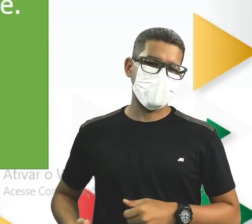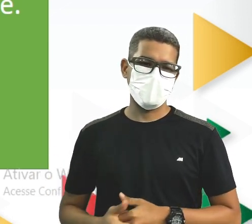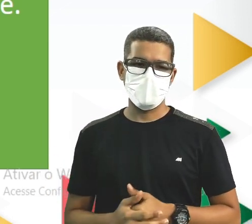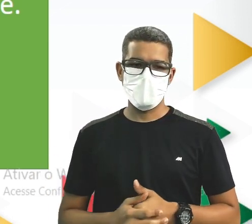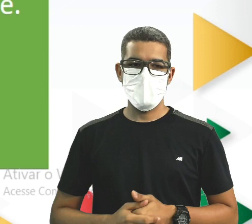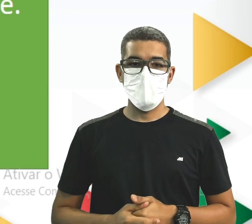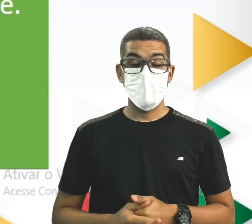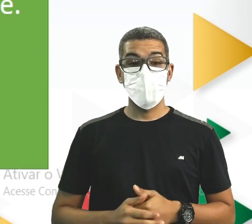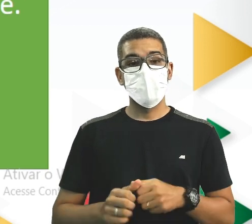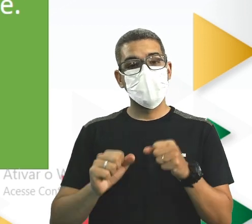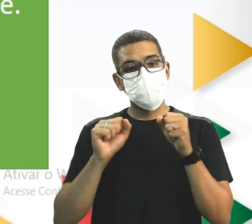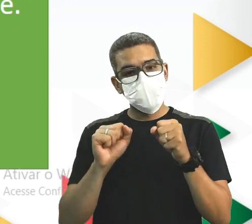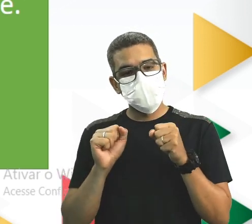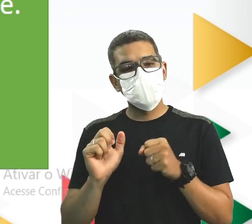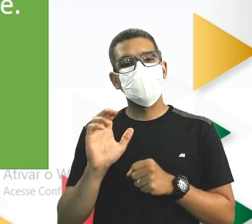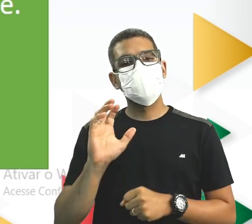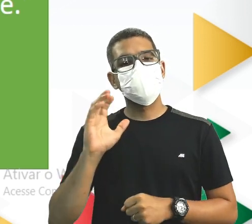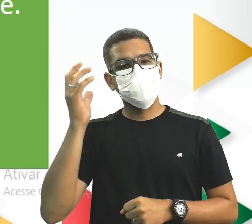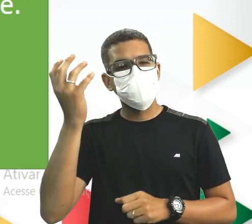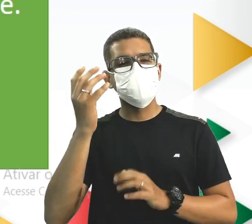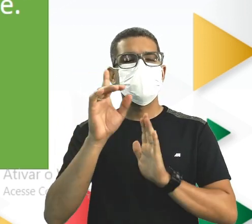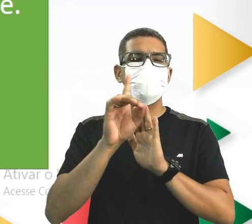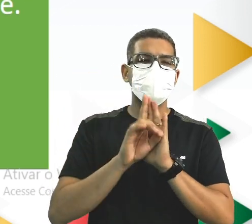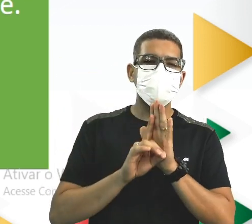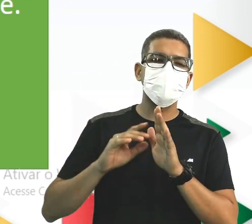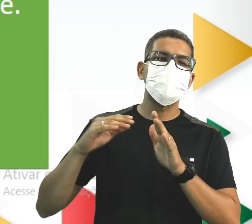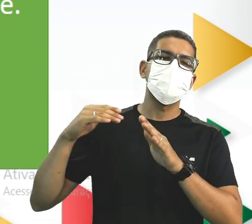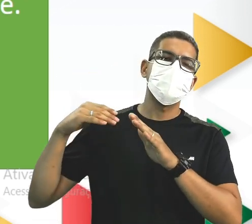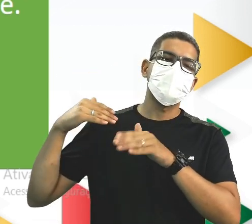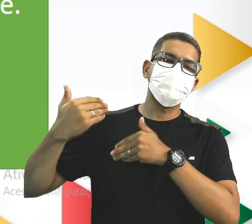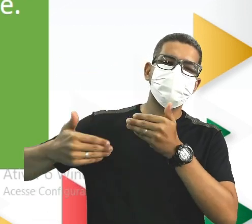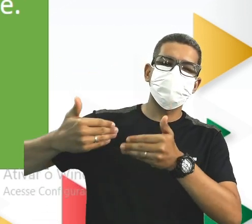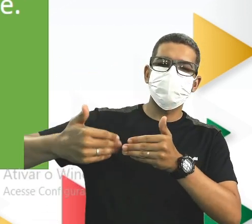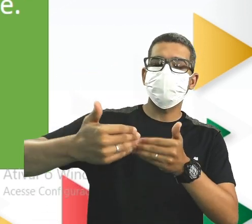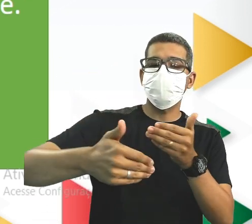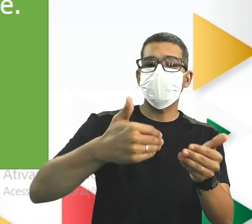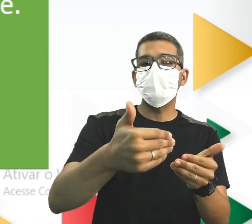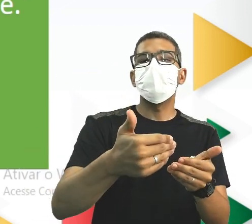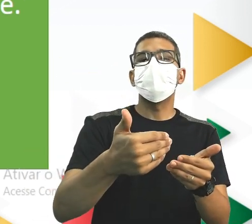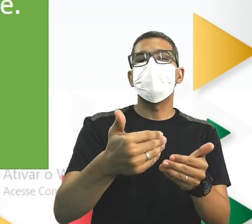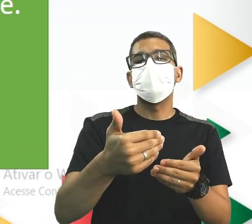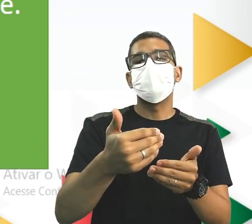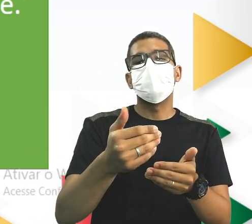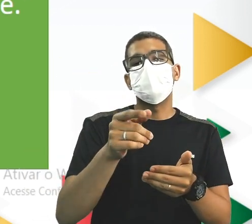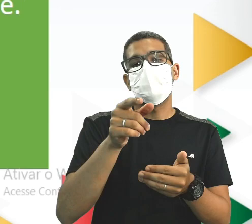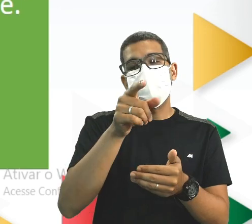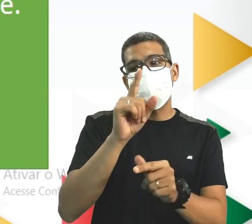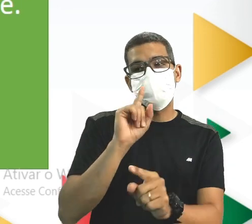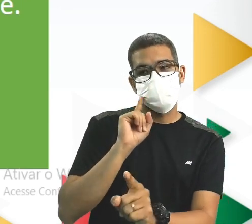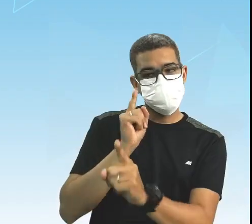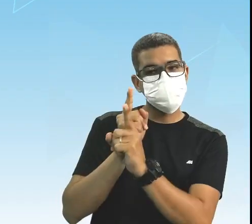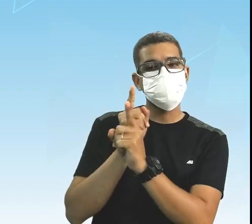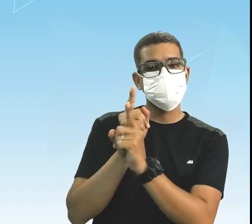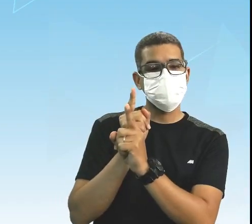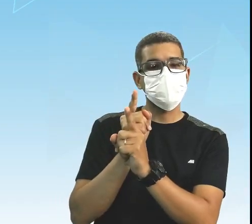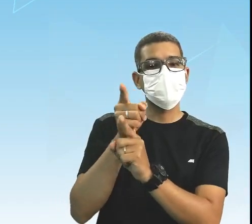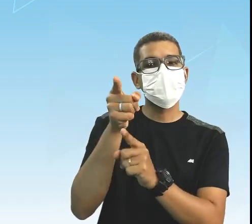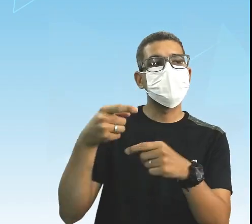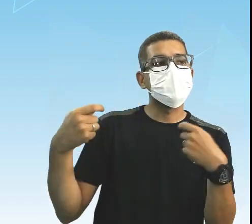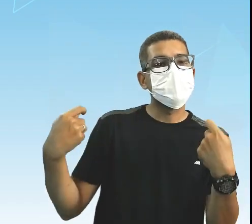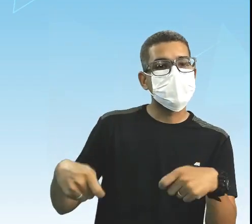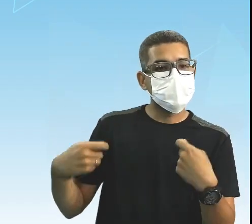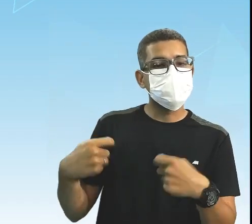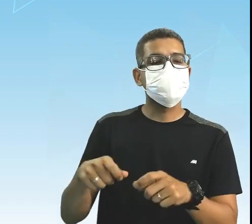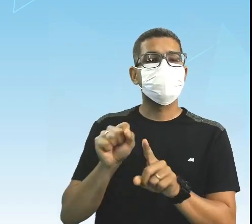a gente pode acontecer esses direitos que, com o passar do tempo, meus amores, vocês são identificados como uma necessidade de